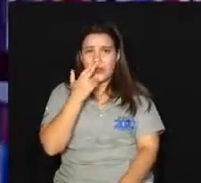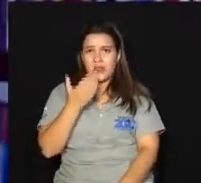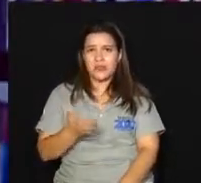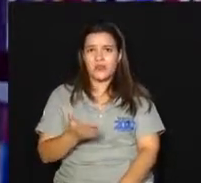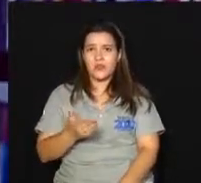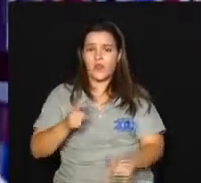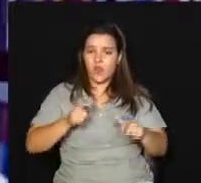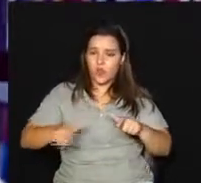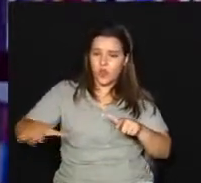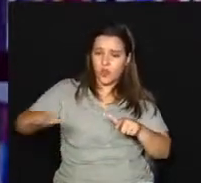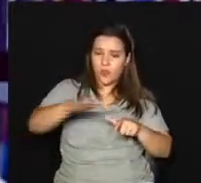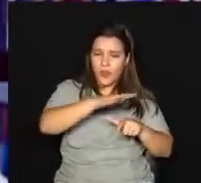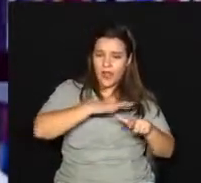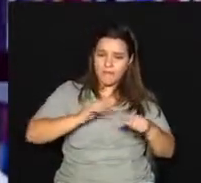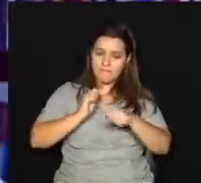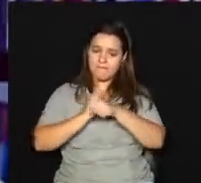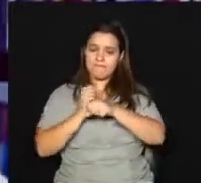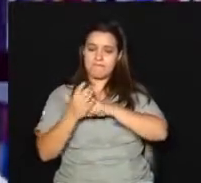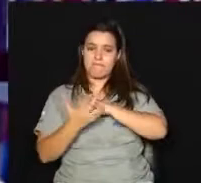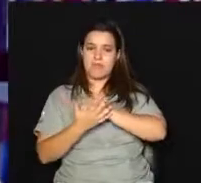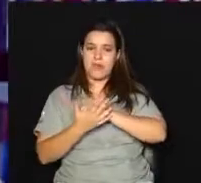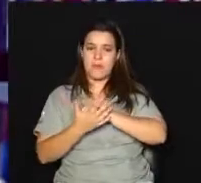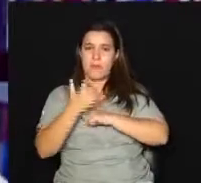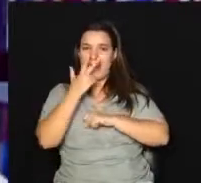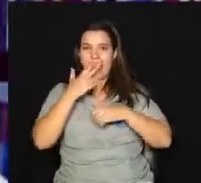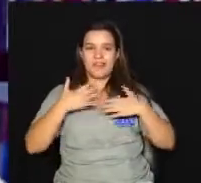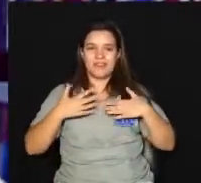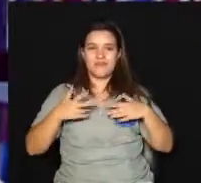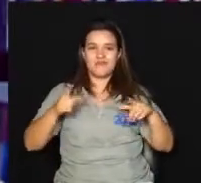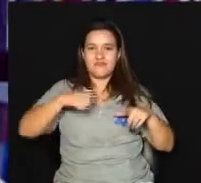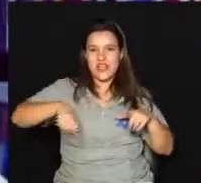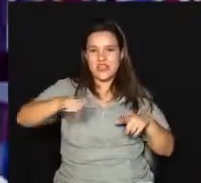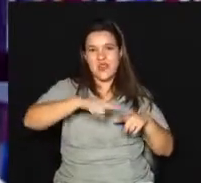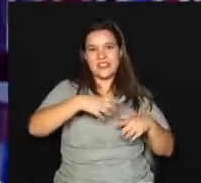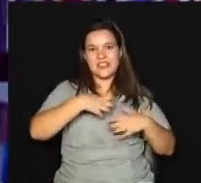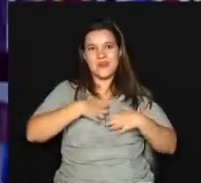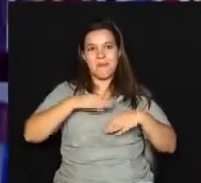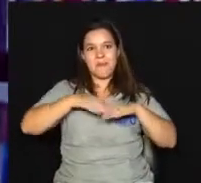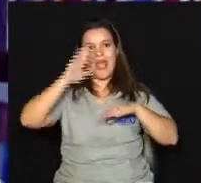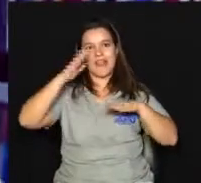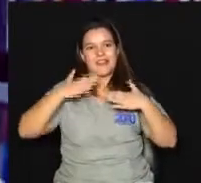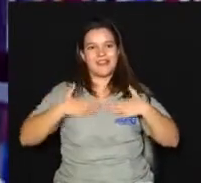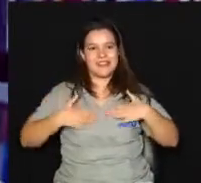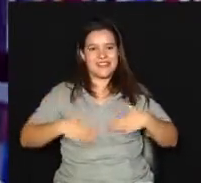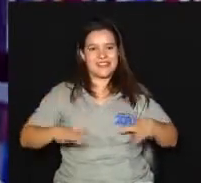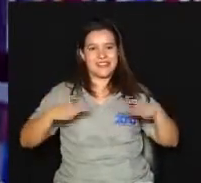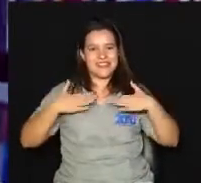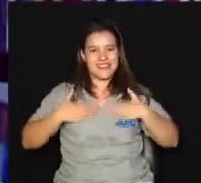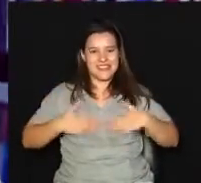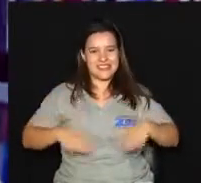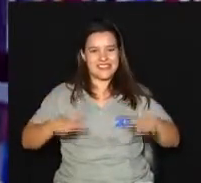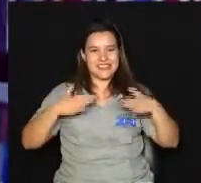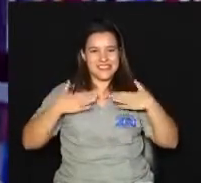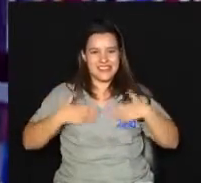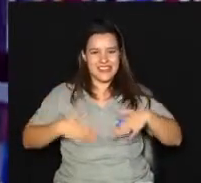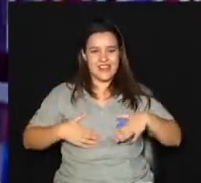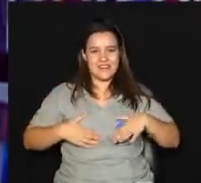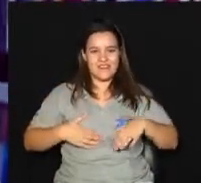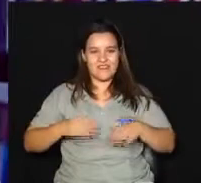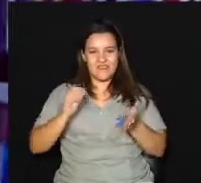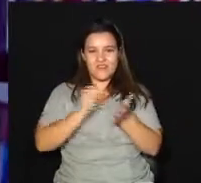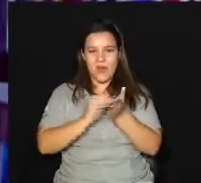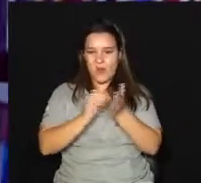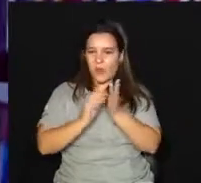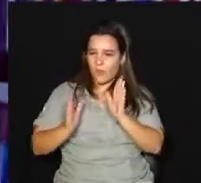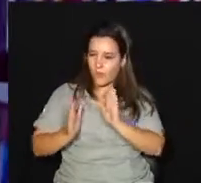o ambiente da pandemia, de certa forma, acalmou os ânimos, né? E essa falta de maiores embates